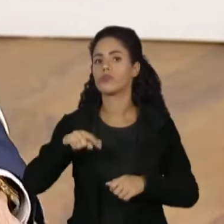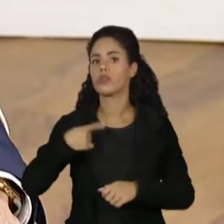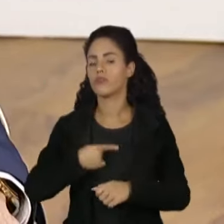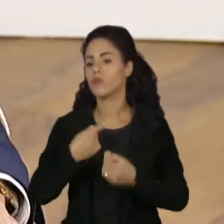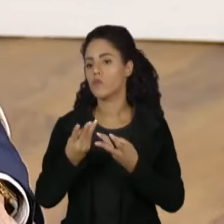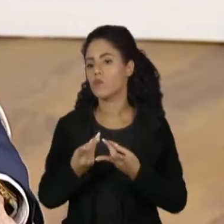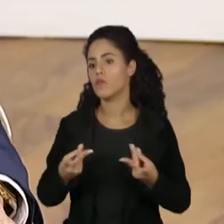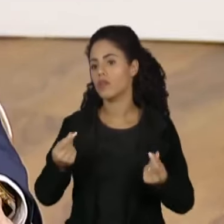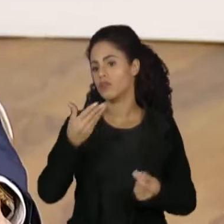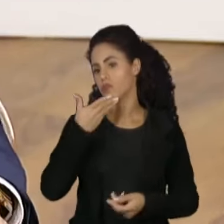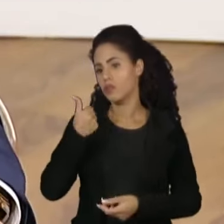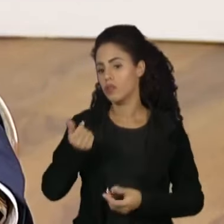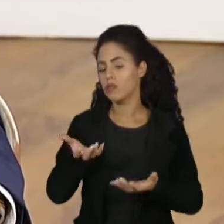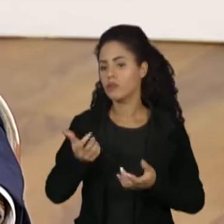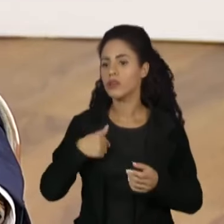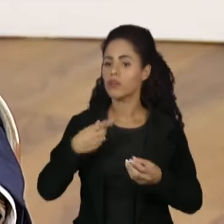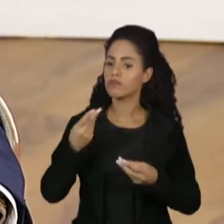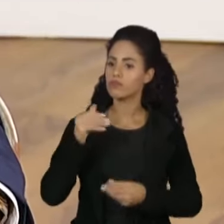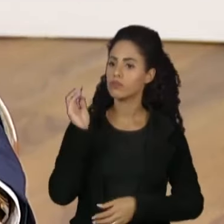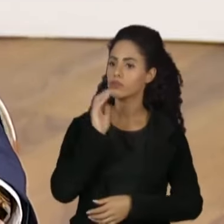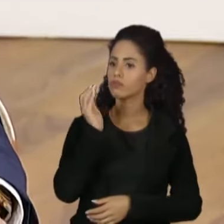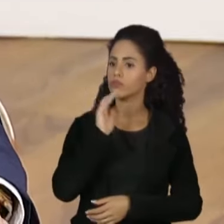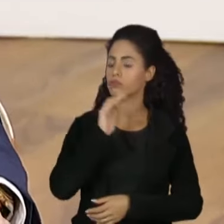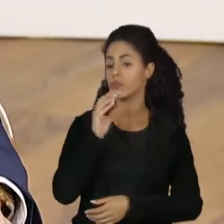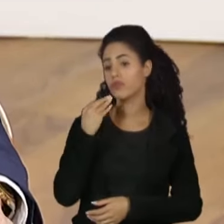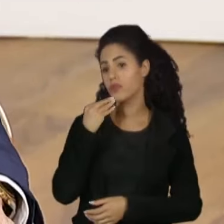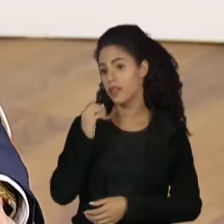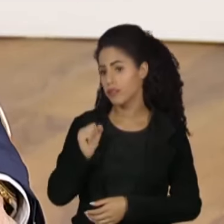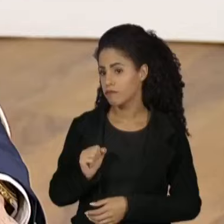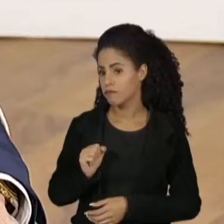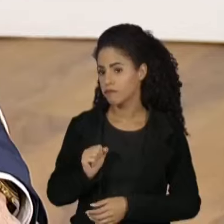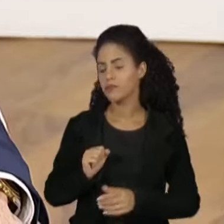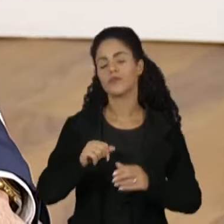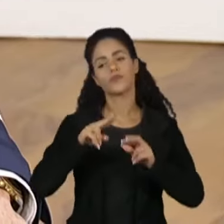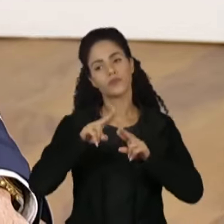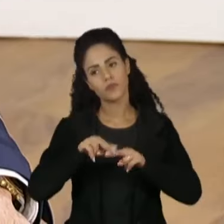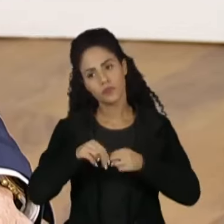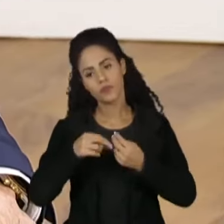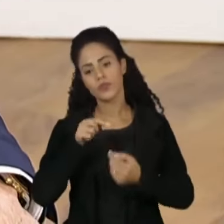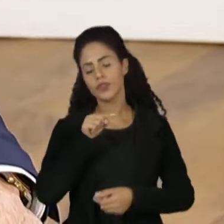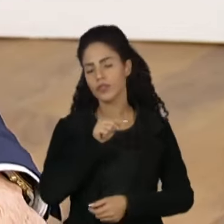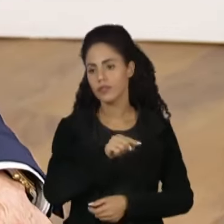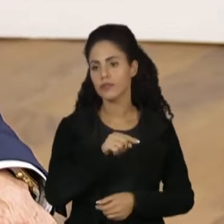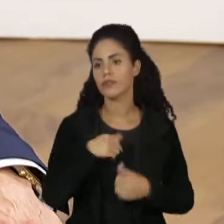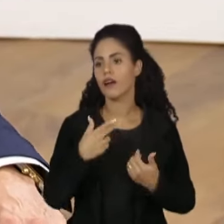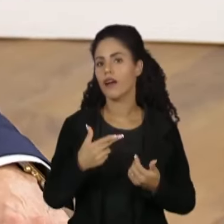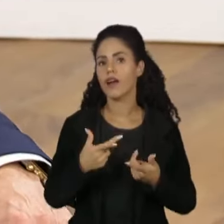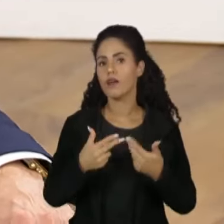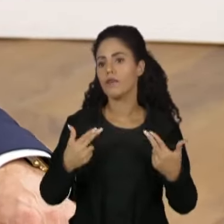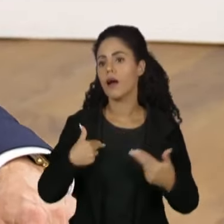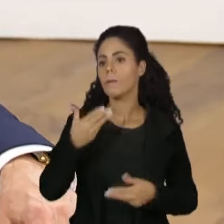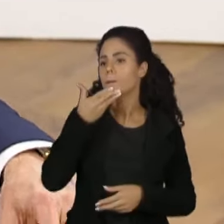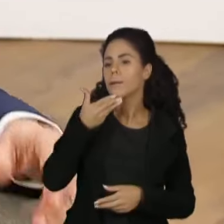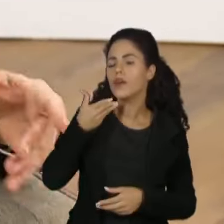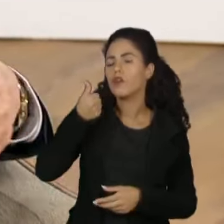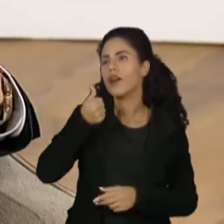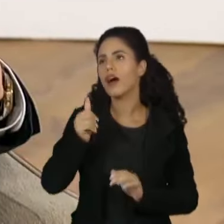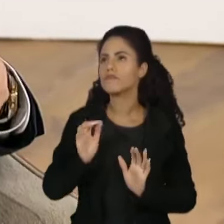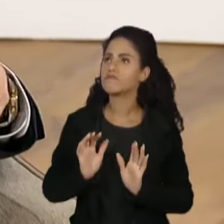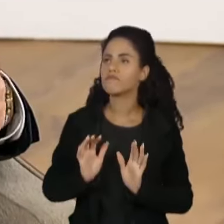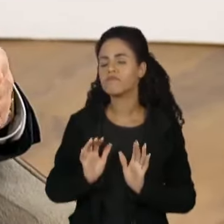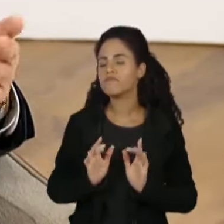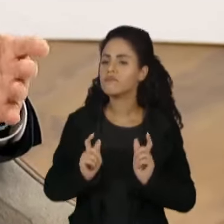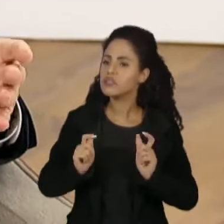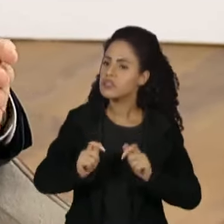melhor qualidade possível, com a maior agilidade possível. Portanto, não é uma questão de melhorar. É claro que tudo pode